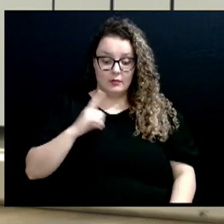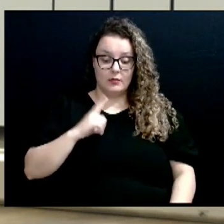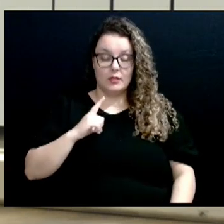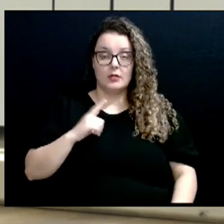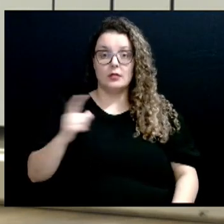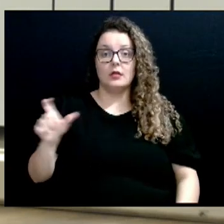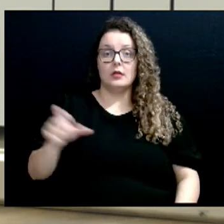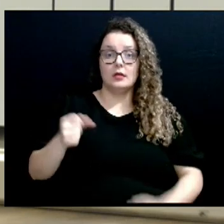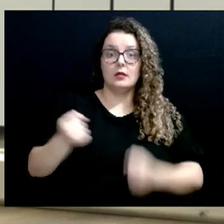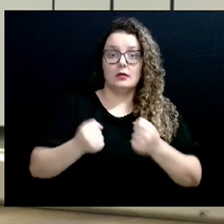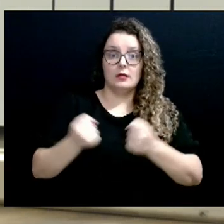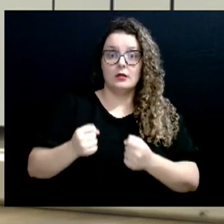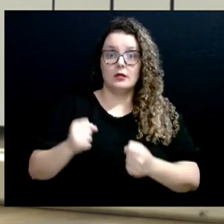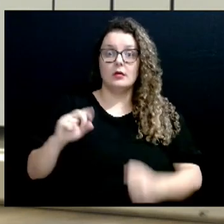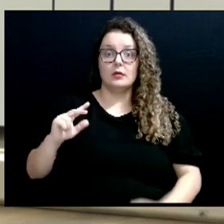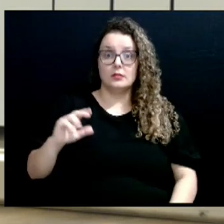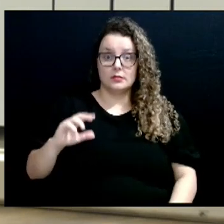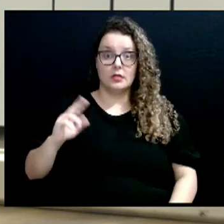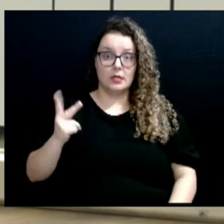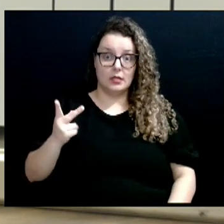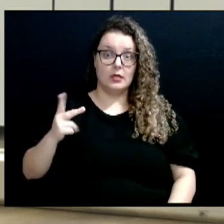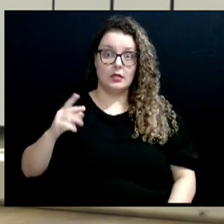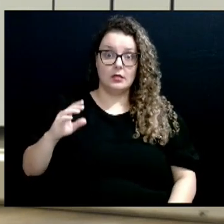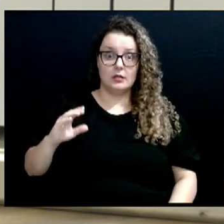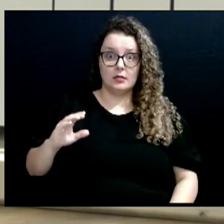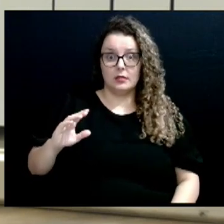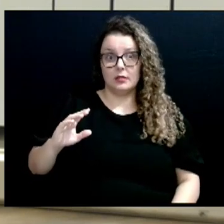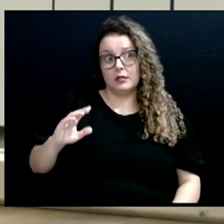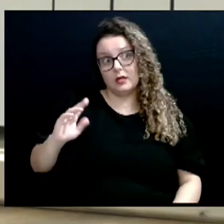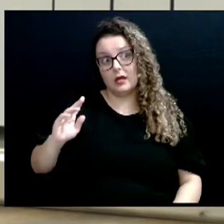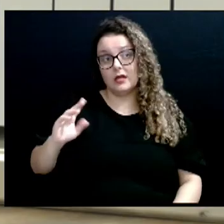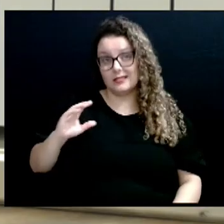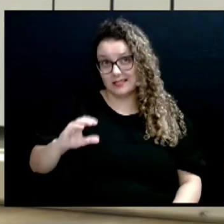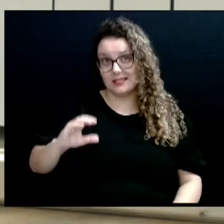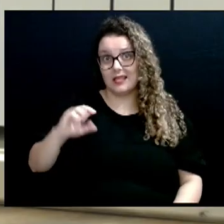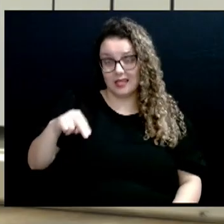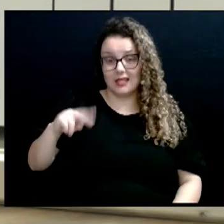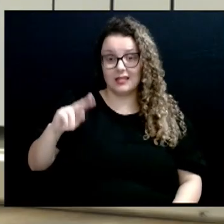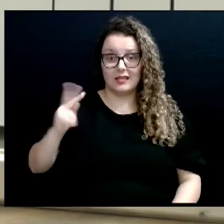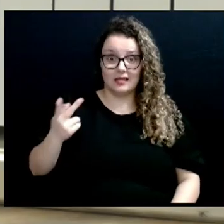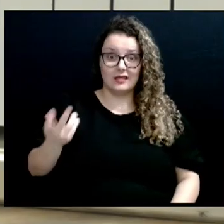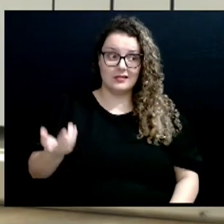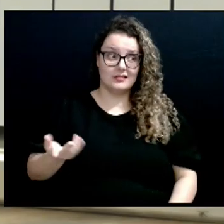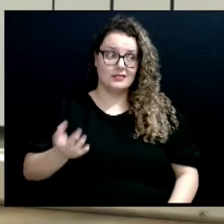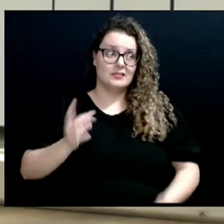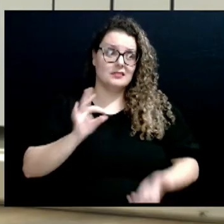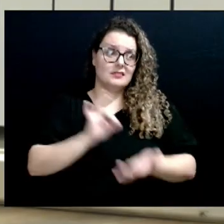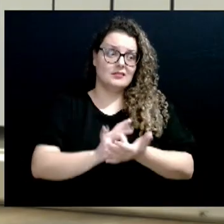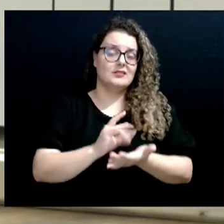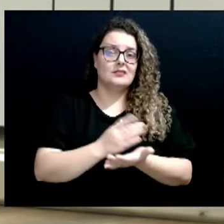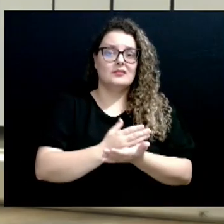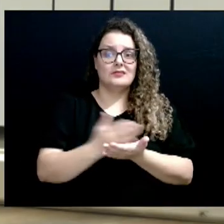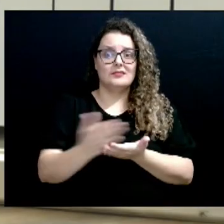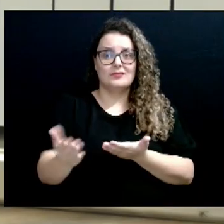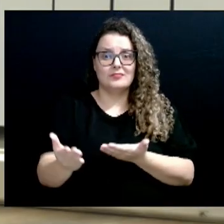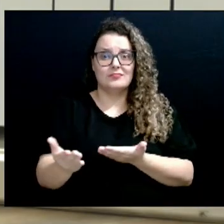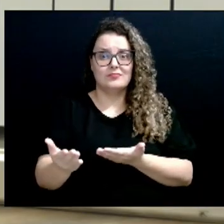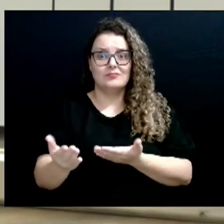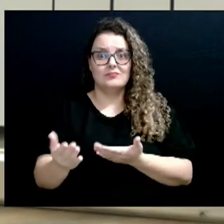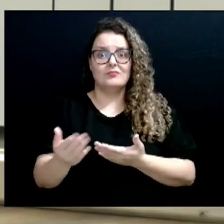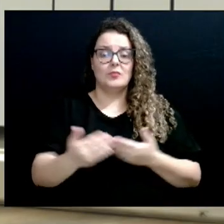Habilitação, a CNH. E, na verdade, eles começaram com esse